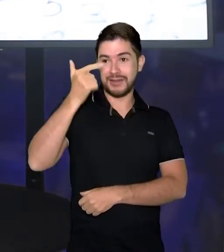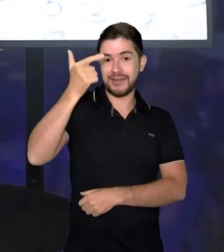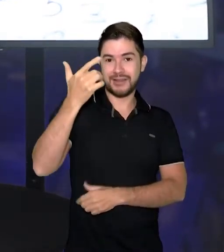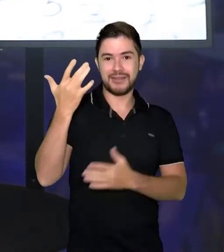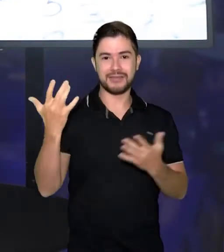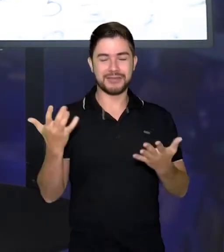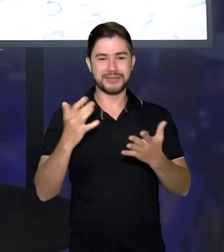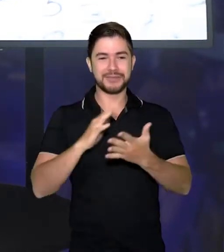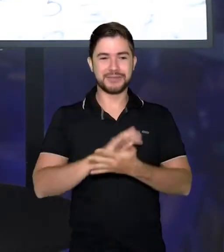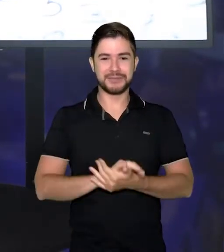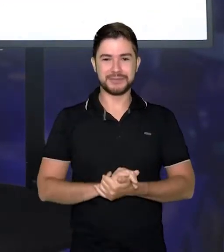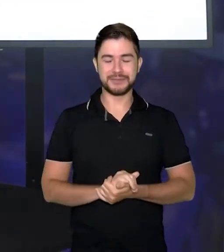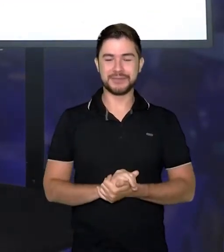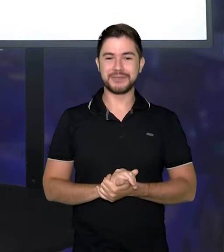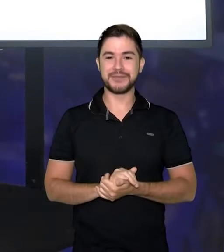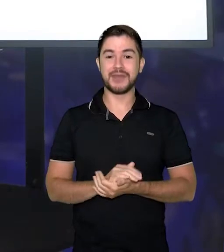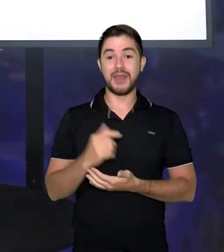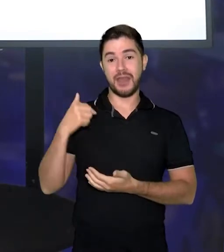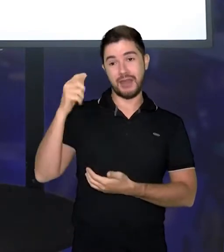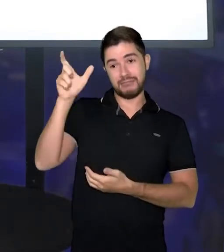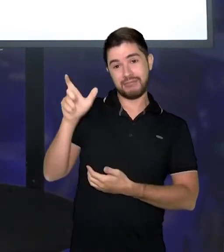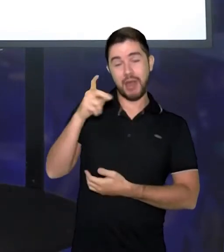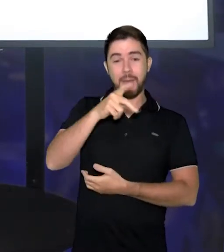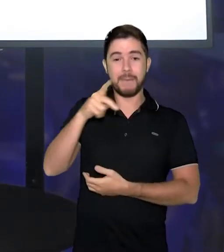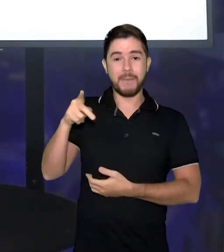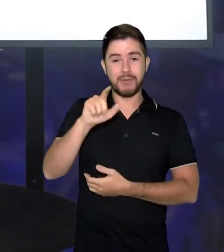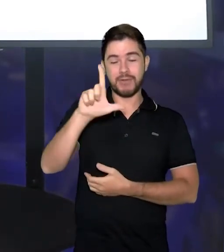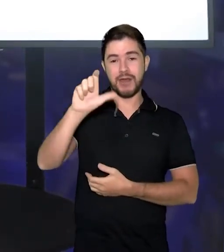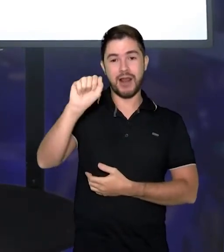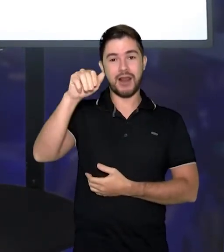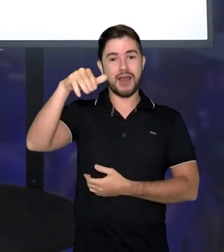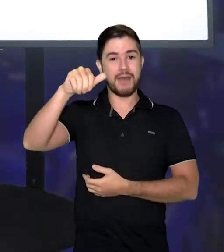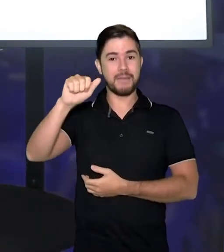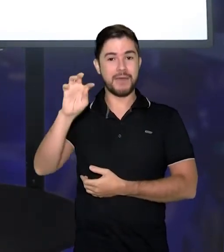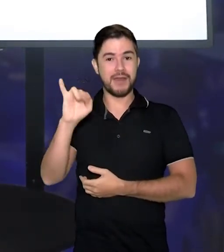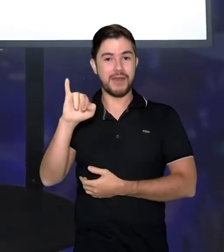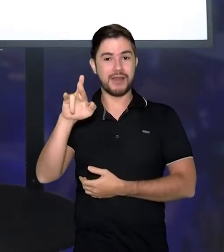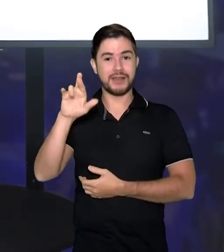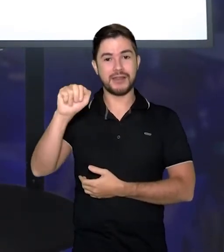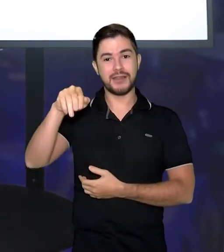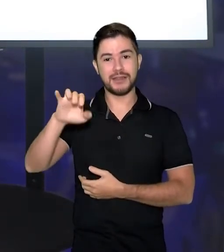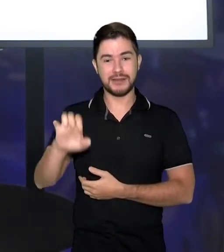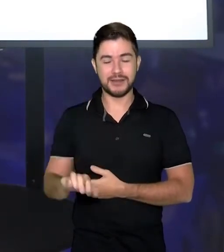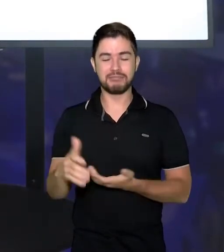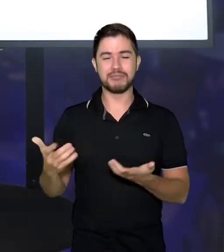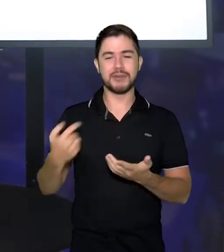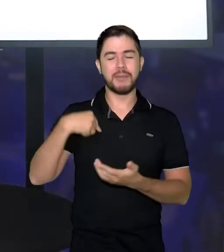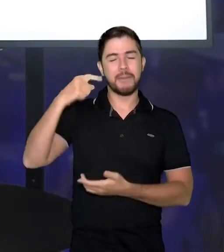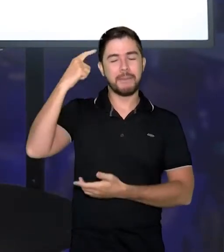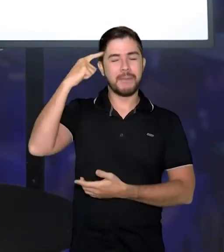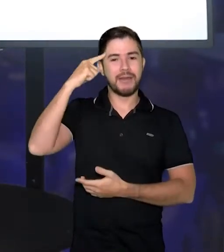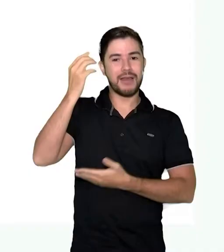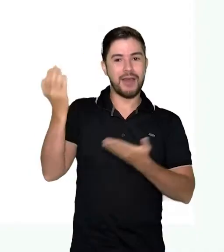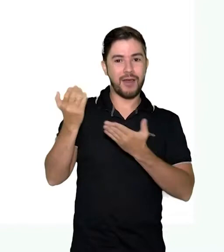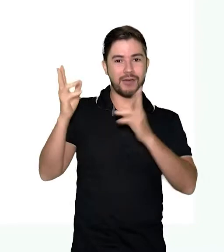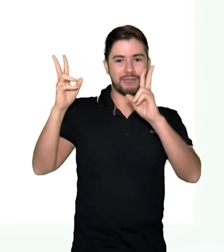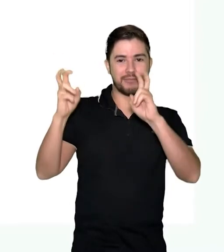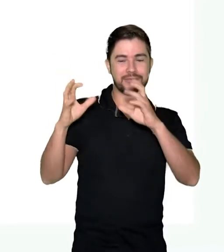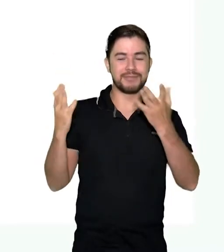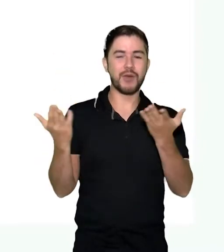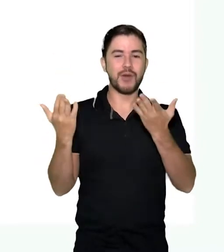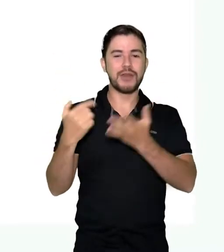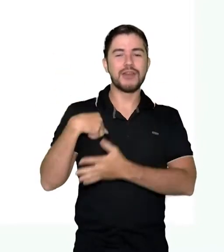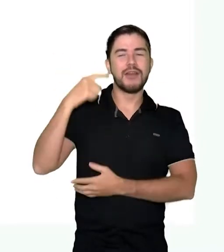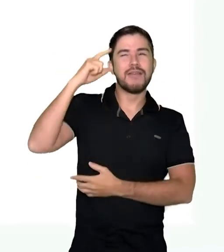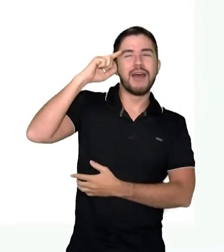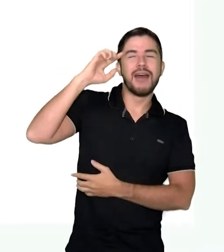professor Lamartine. Vamos lá, vamos fazer uma viagem sobre esses números? Hoje